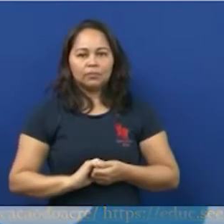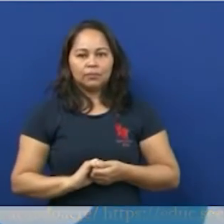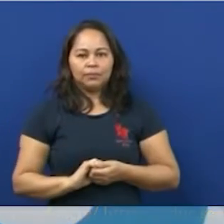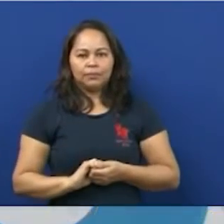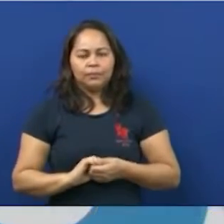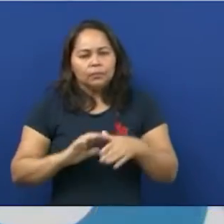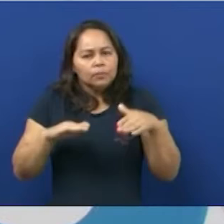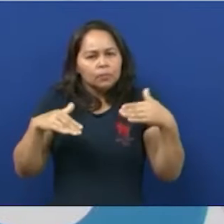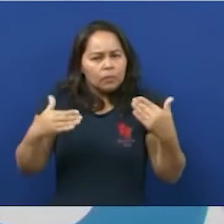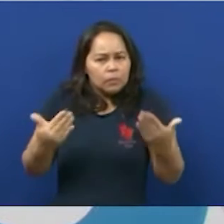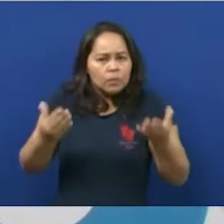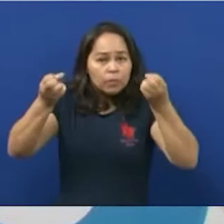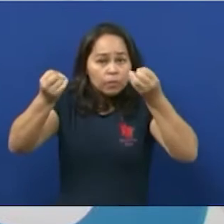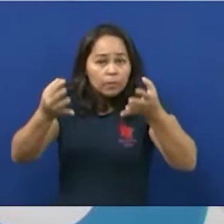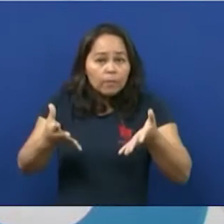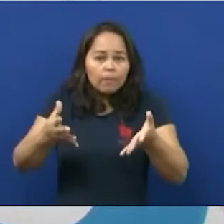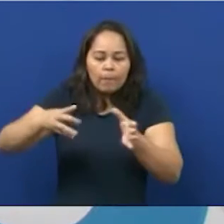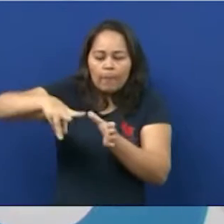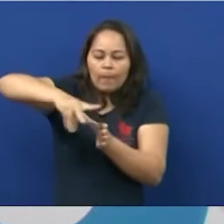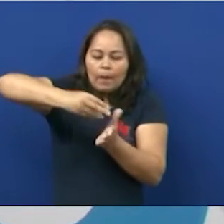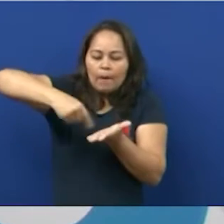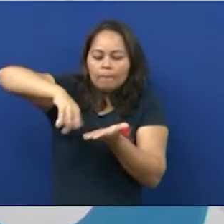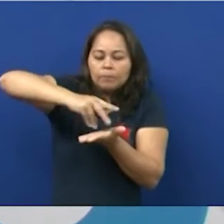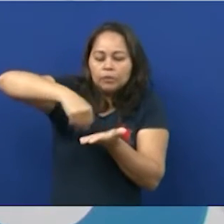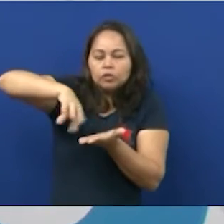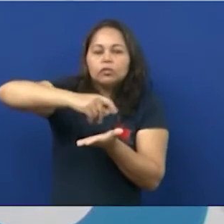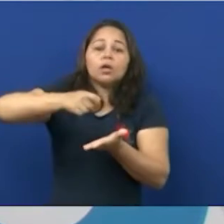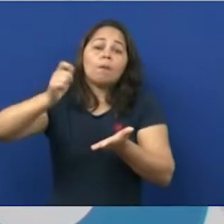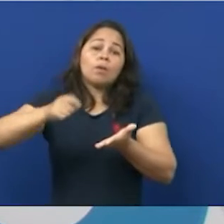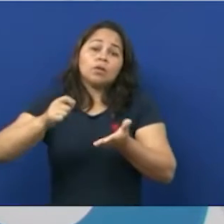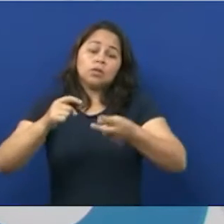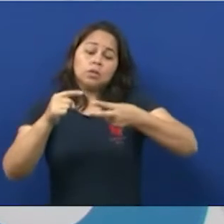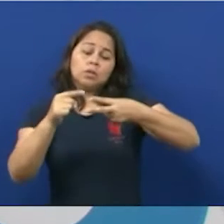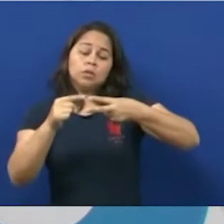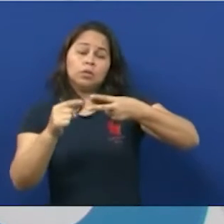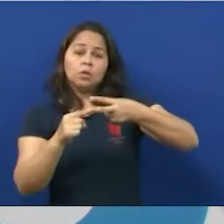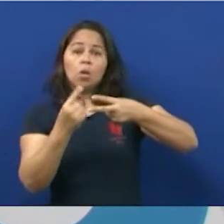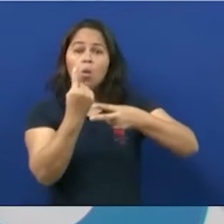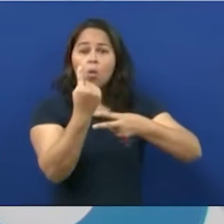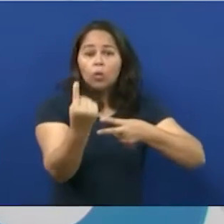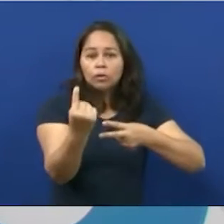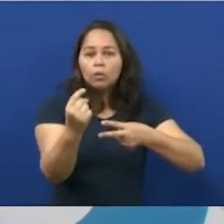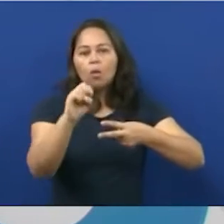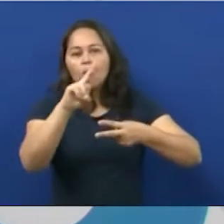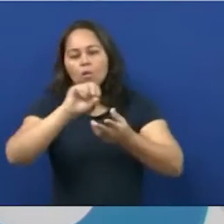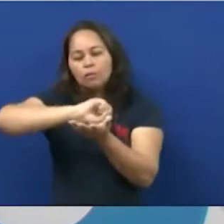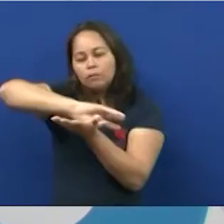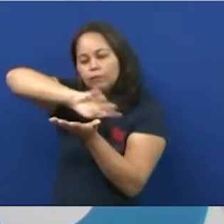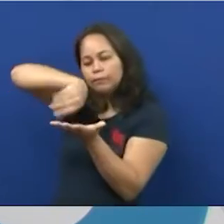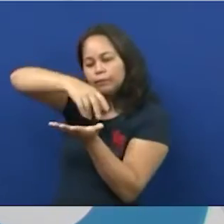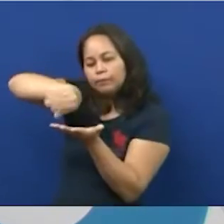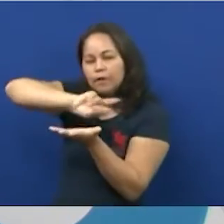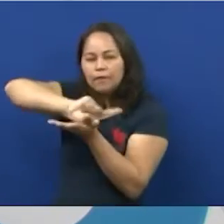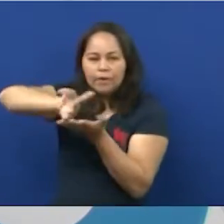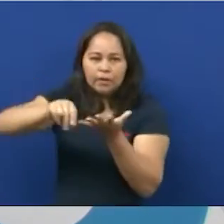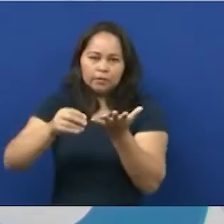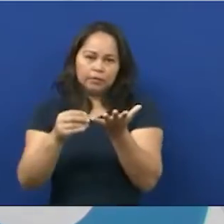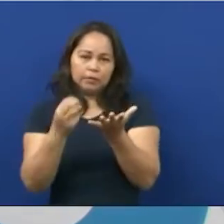Como eu falava anteriormente, as misturas podem ser homogêneas e podem ser heterogêneas. Eu quero falar um pouquinho mais sobre isso agora com